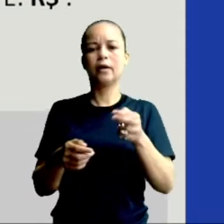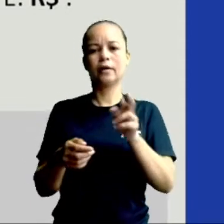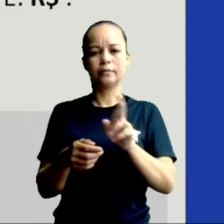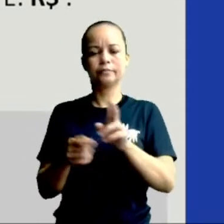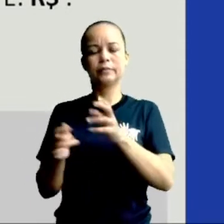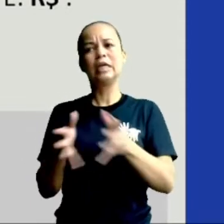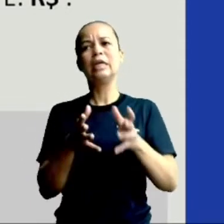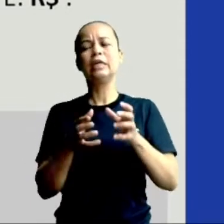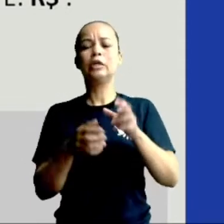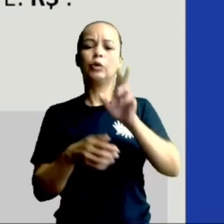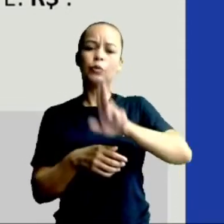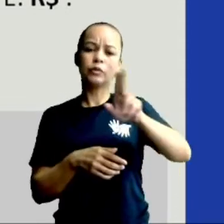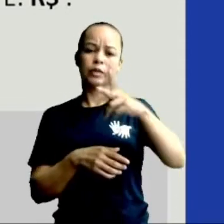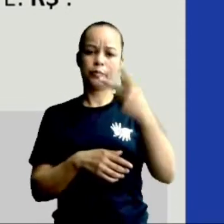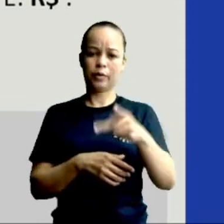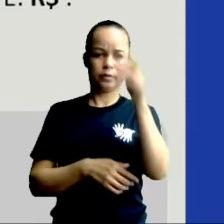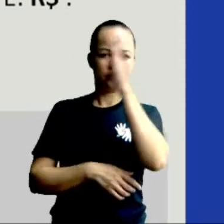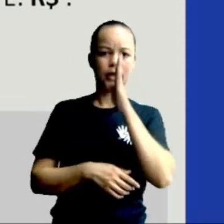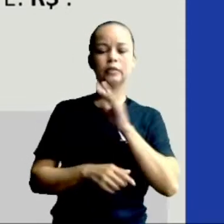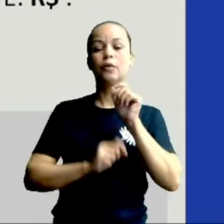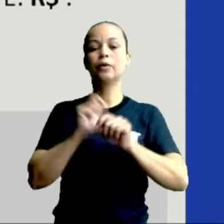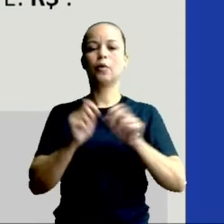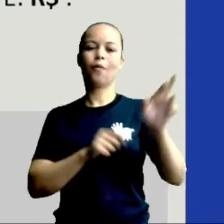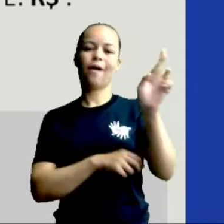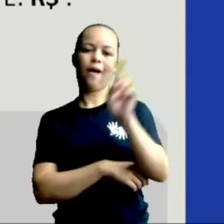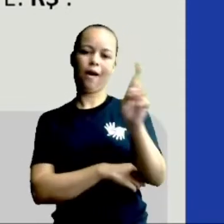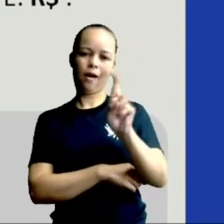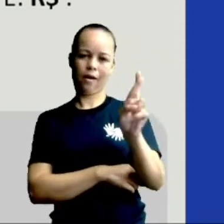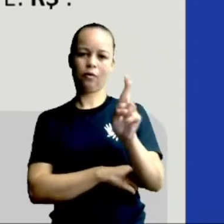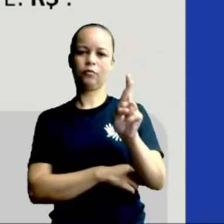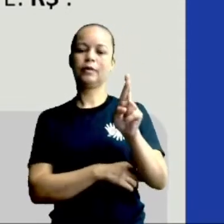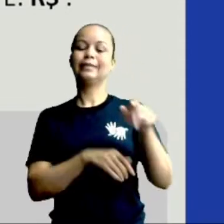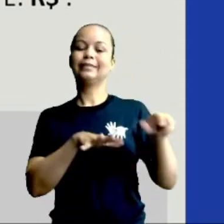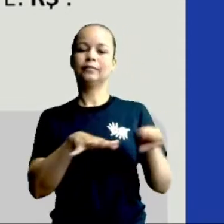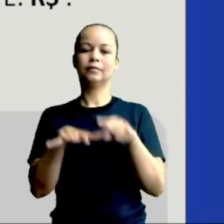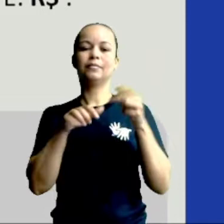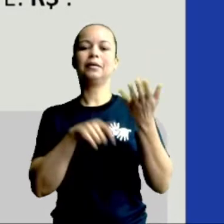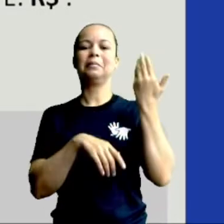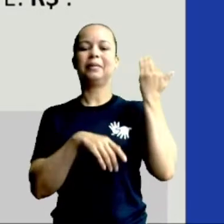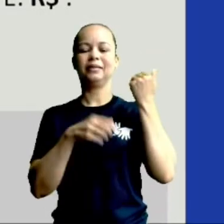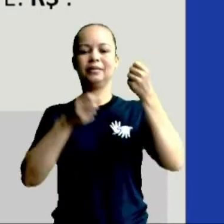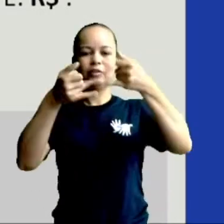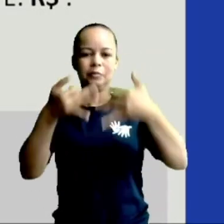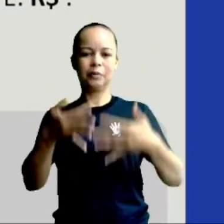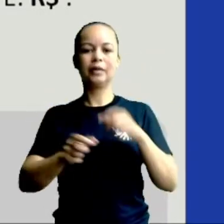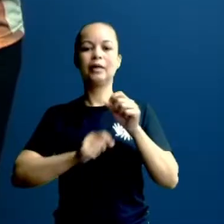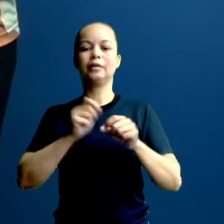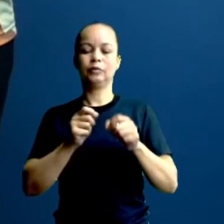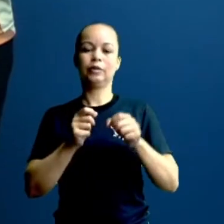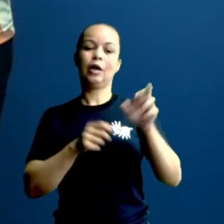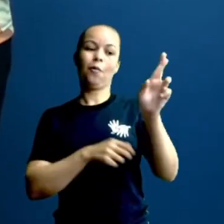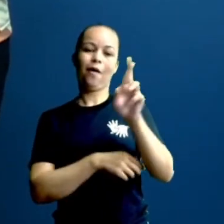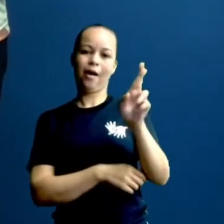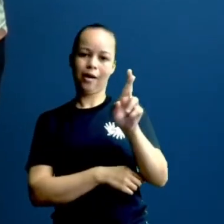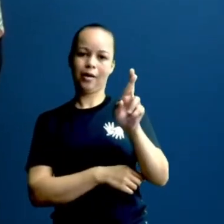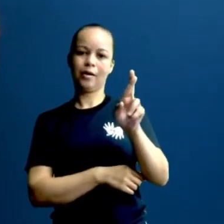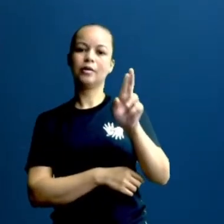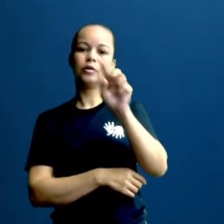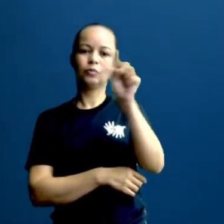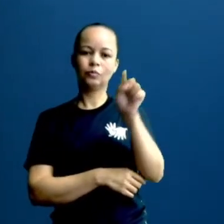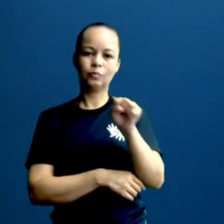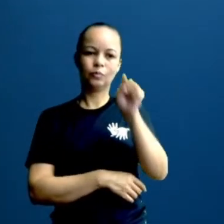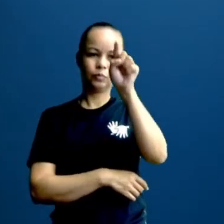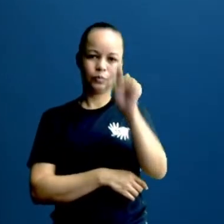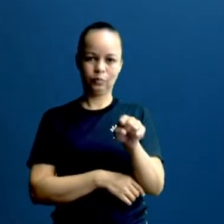sabe disso aí, a gente já conversou na semana passada. O símbolo que usamos para representar o dinheiro no Brasil é o R e o cifrão,